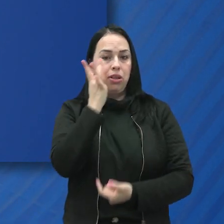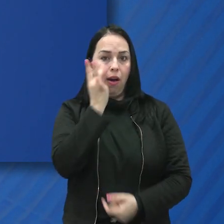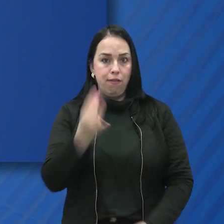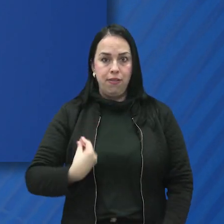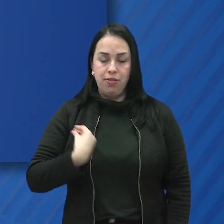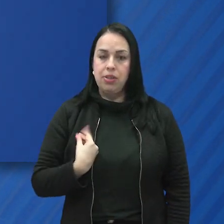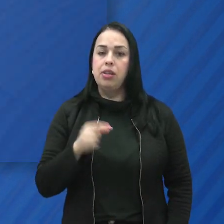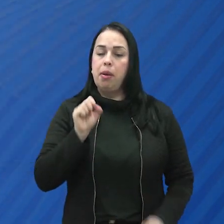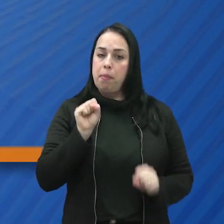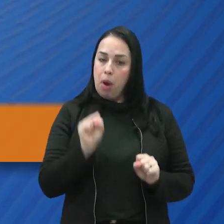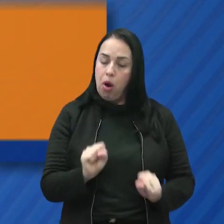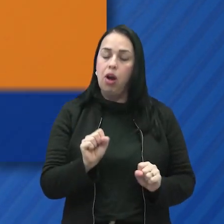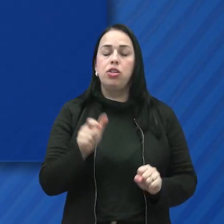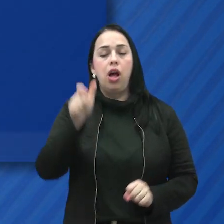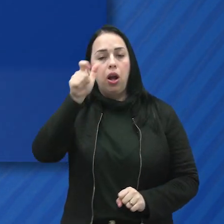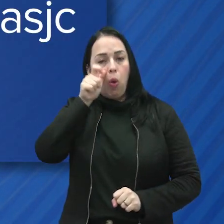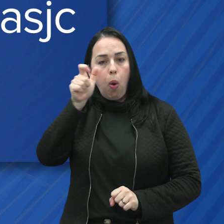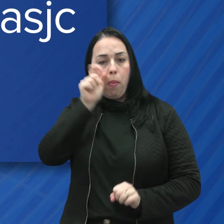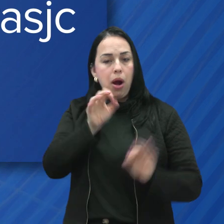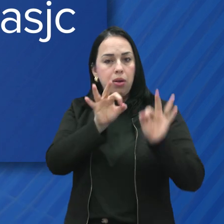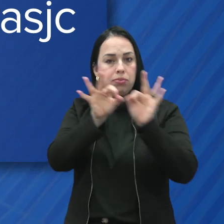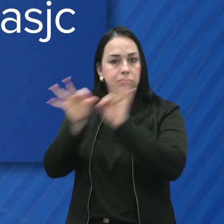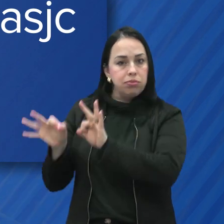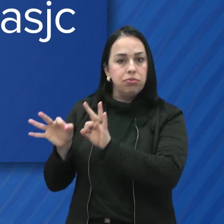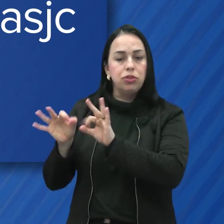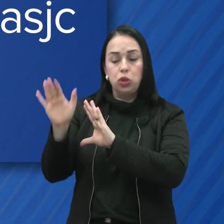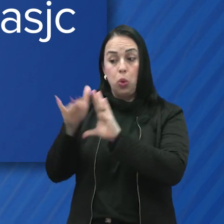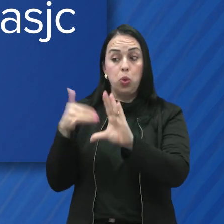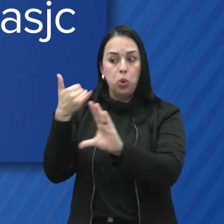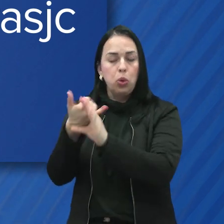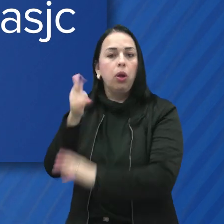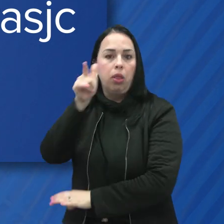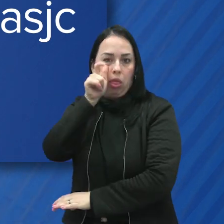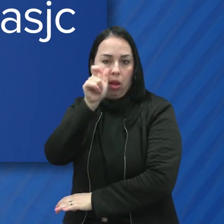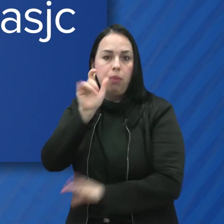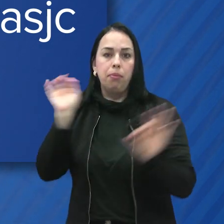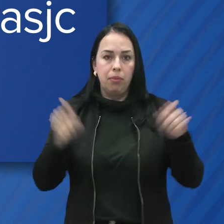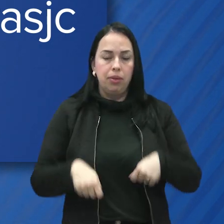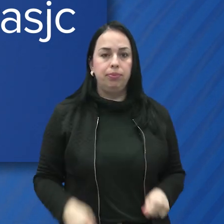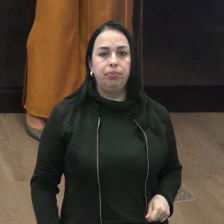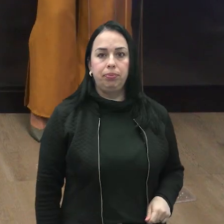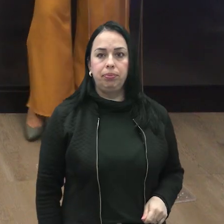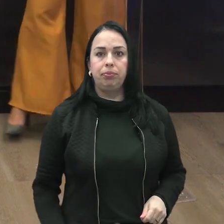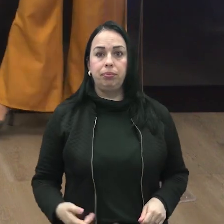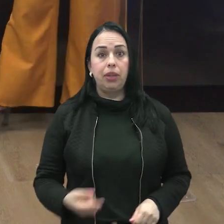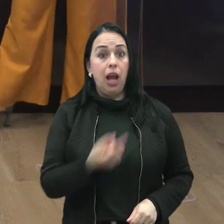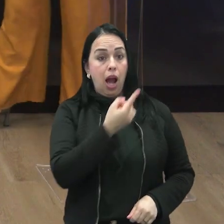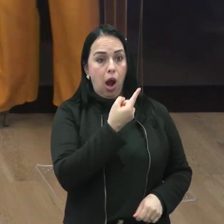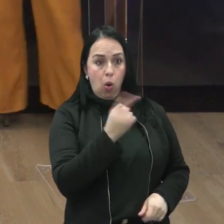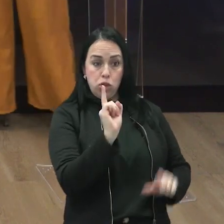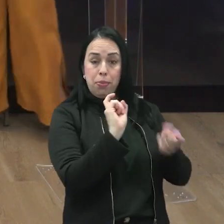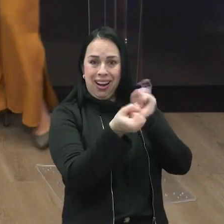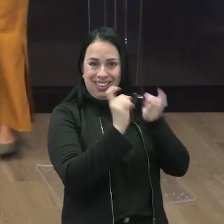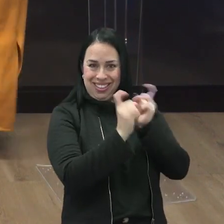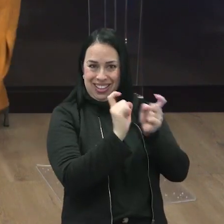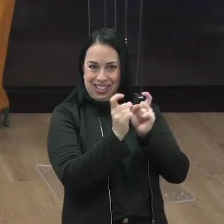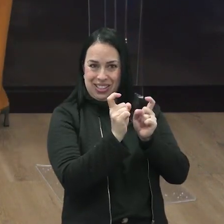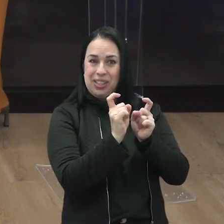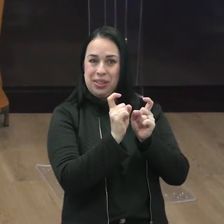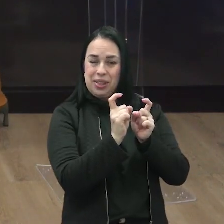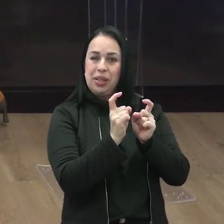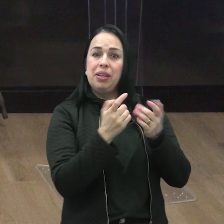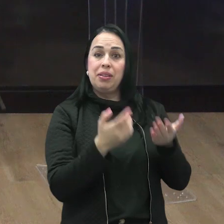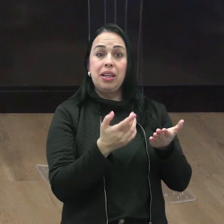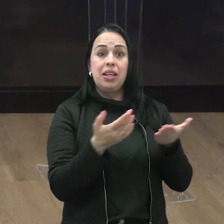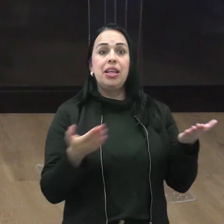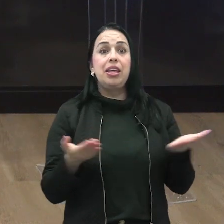4 horas da tarde. Você pode acompanhar os trabalhos em plenário na íntegra no nosso canal do YouTube. E essa foi a última sessão do